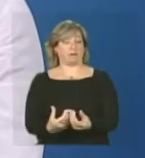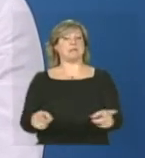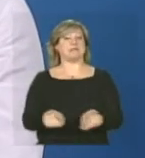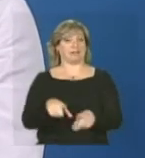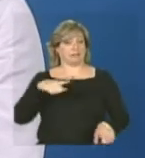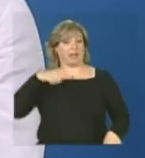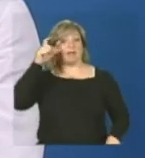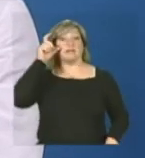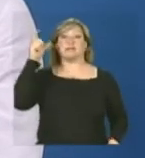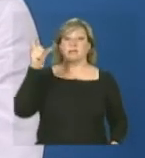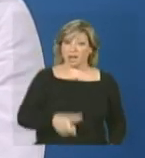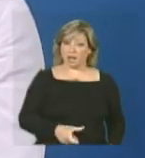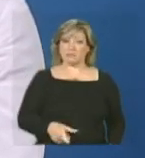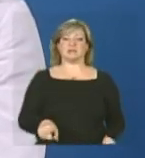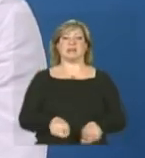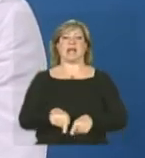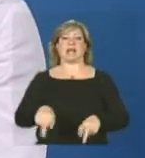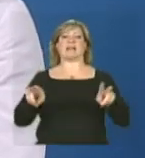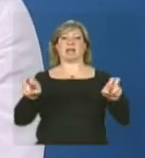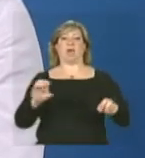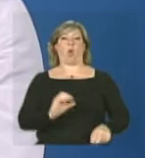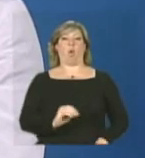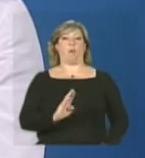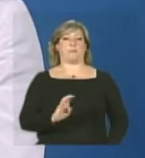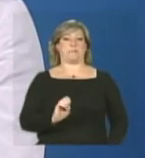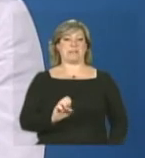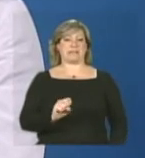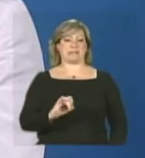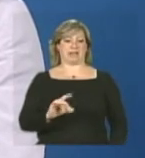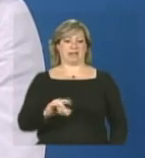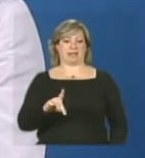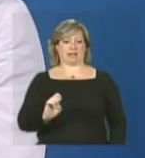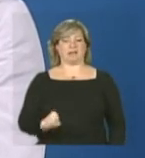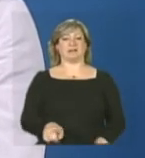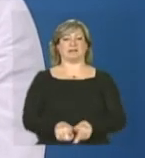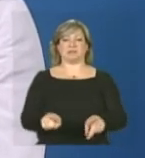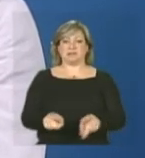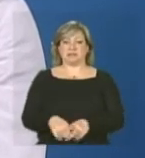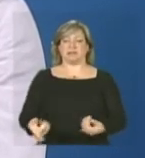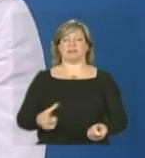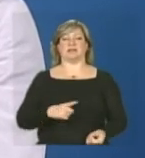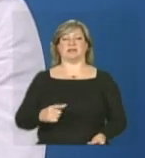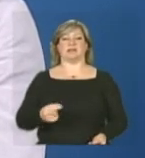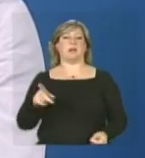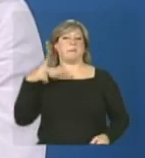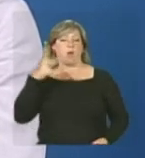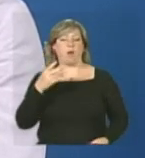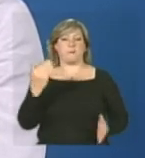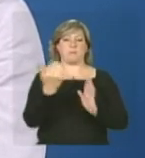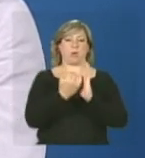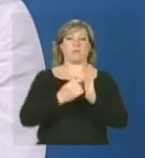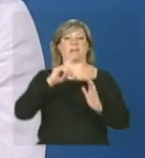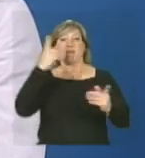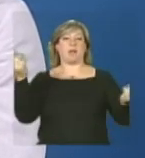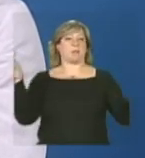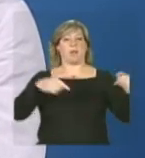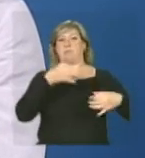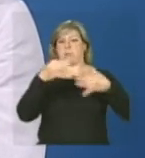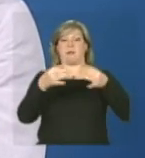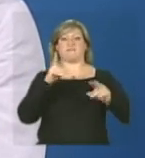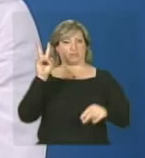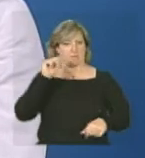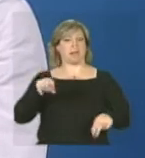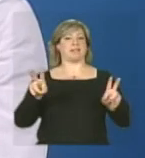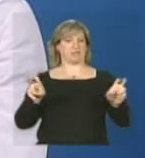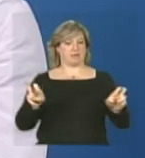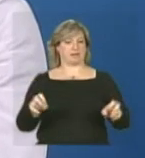interessam, trabalham com esse tema e lá vão levar suas propostas de políticas, de programas para que sejam